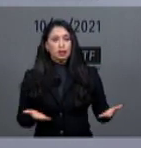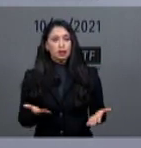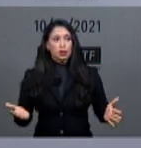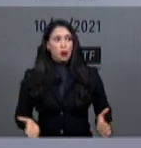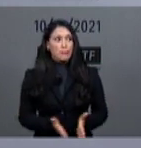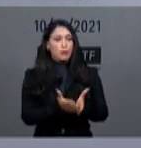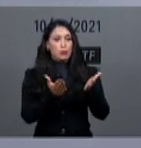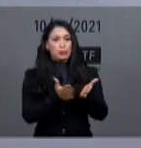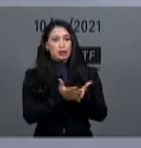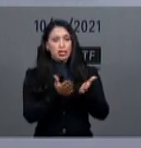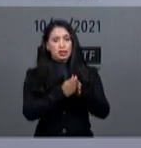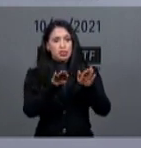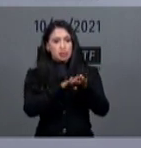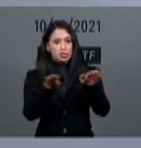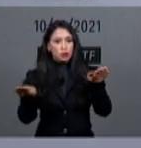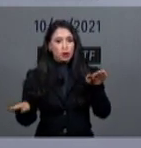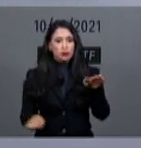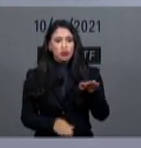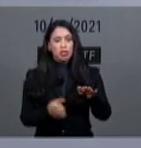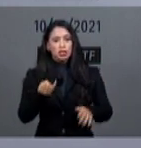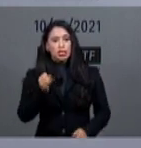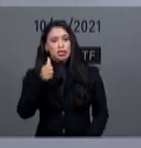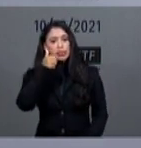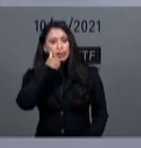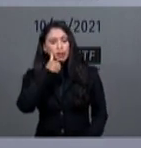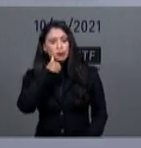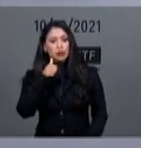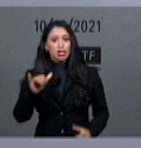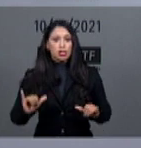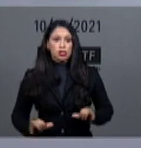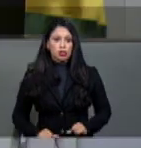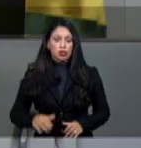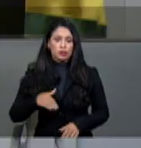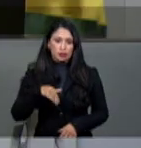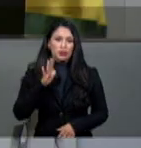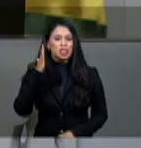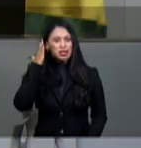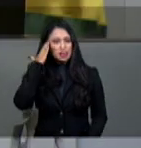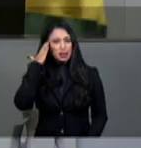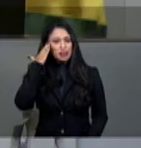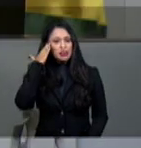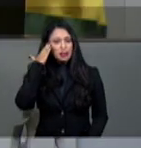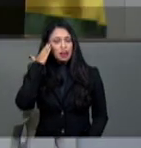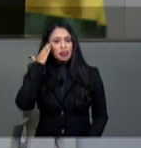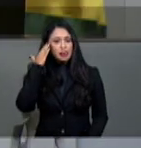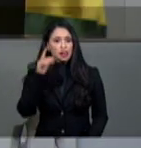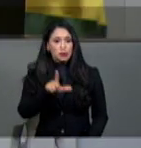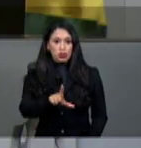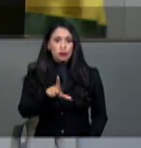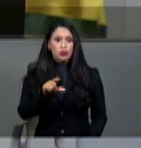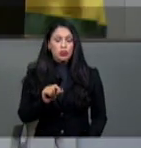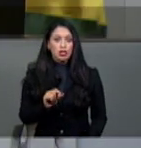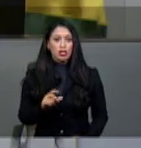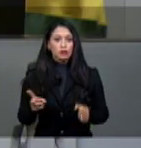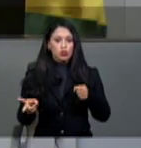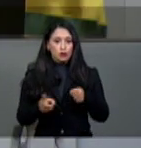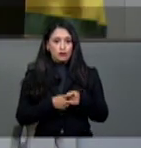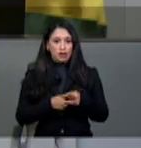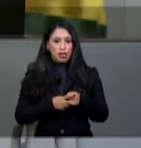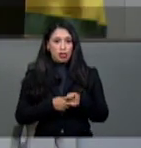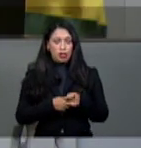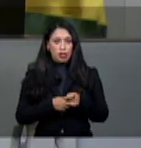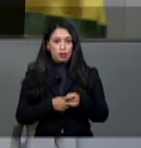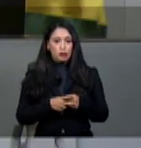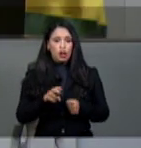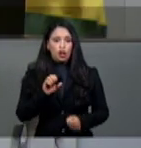pobreza e desigualdade se a mulher sofre mais Nós escolhemos como a Flávia sabe o verbo que a gente queria sofre